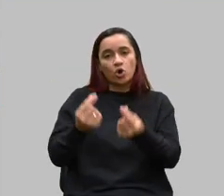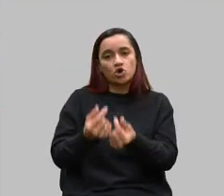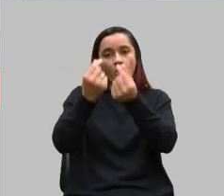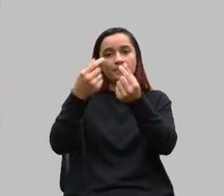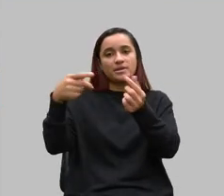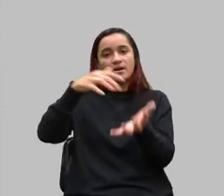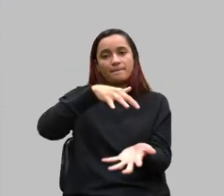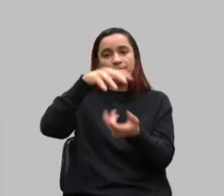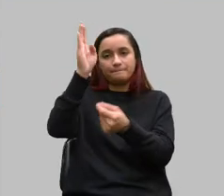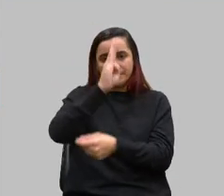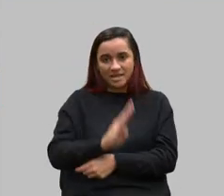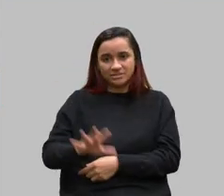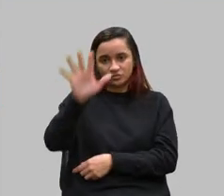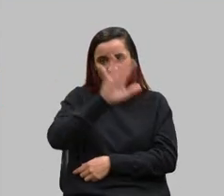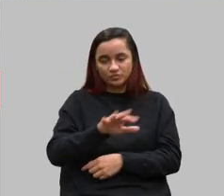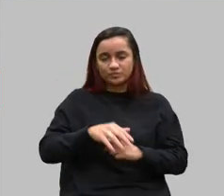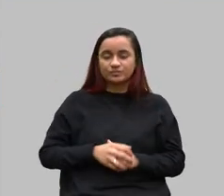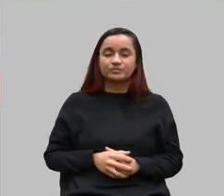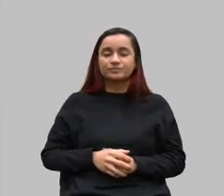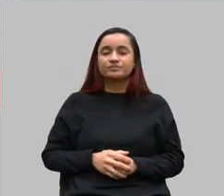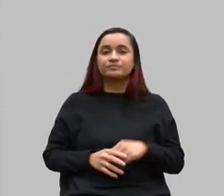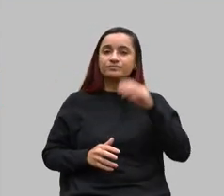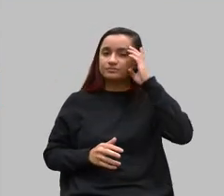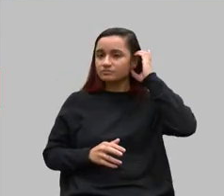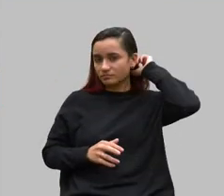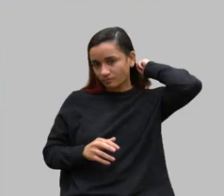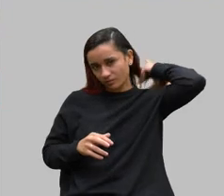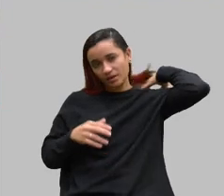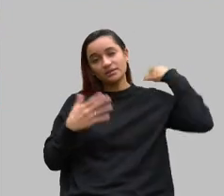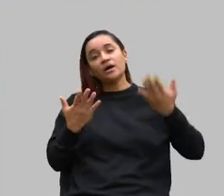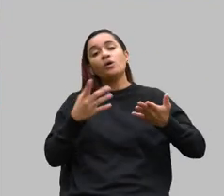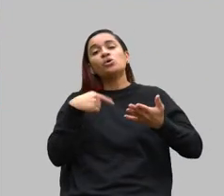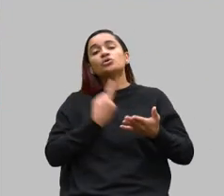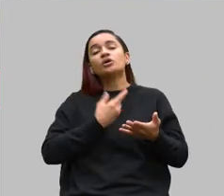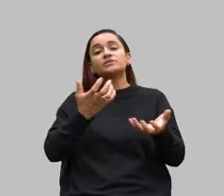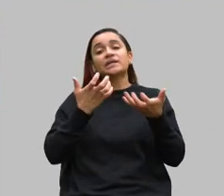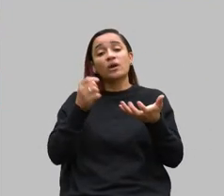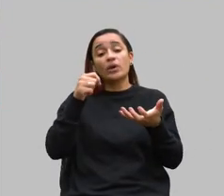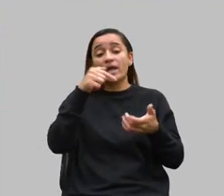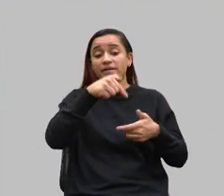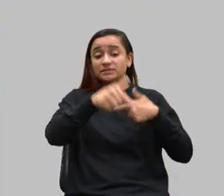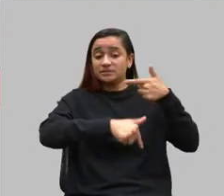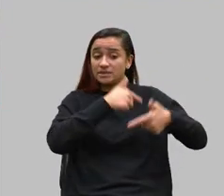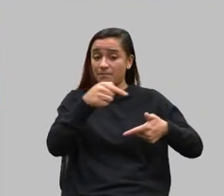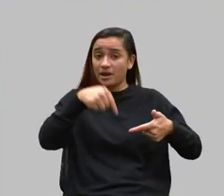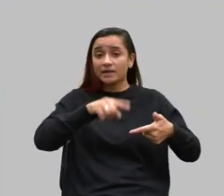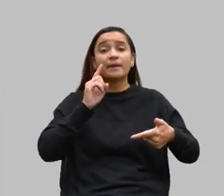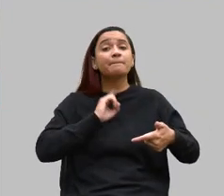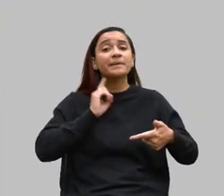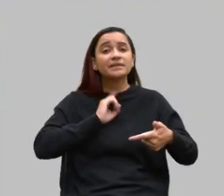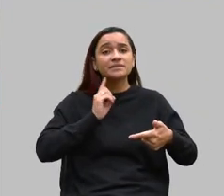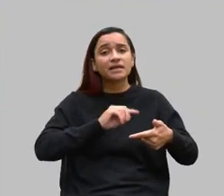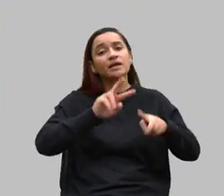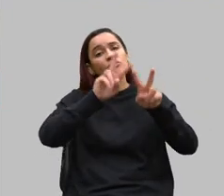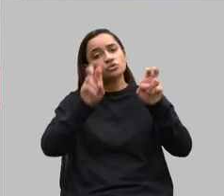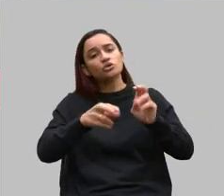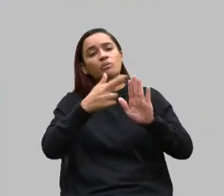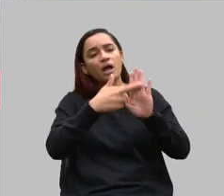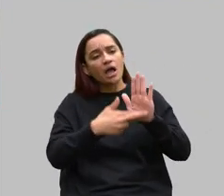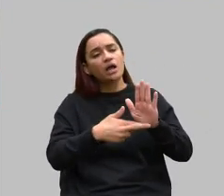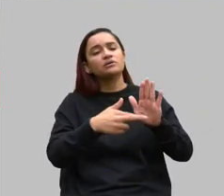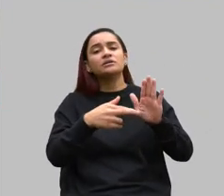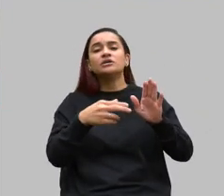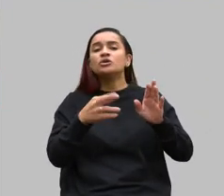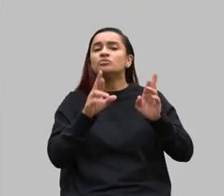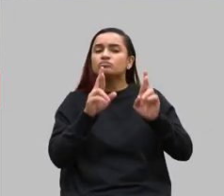então a gente espera que todo esse trabalho no caso de Minas Gerais em relação a essas diretrizes elas possam ser